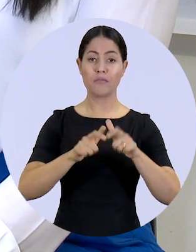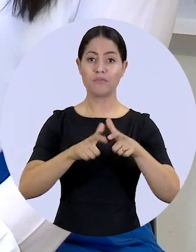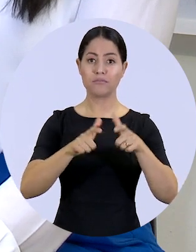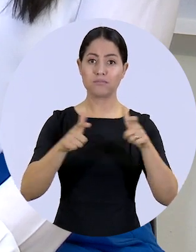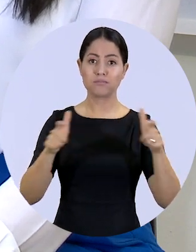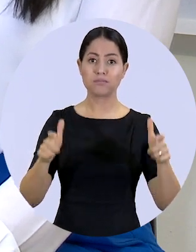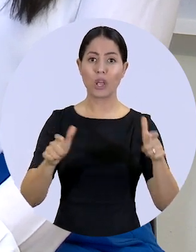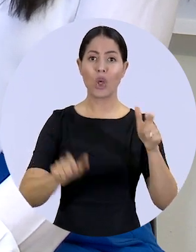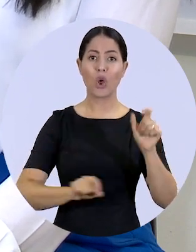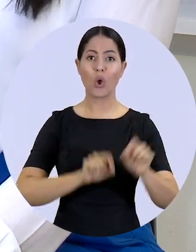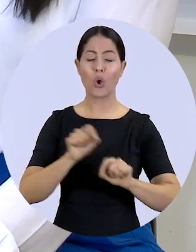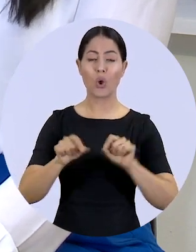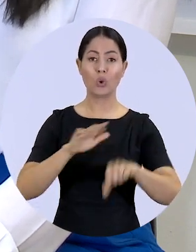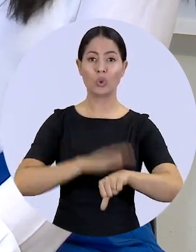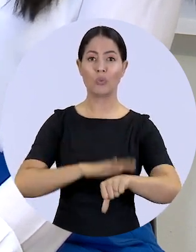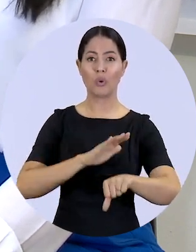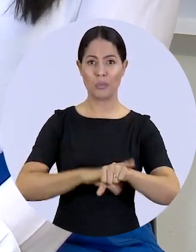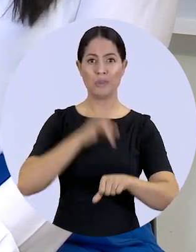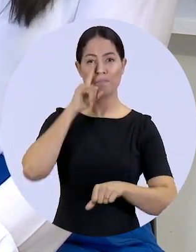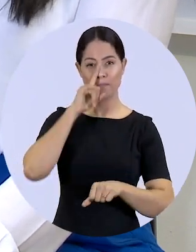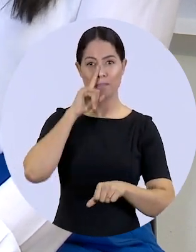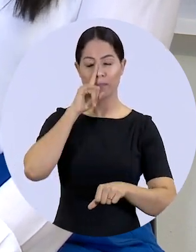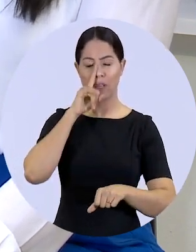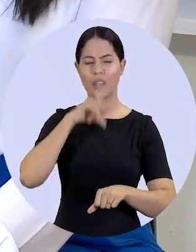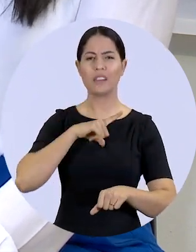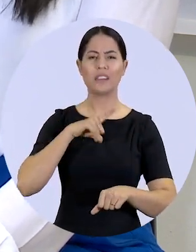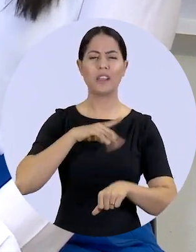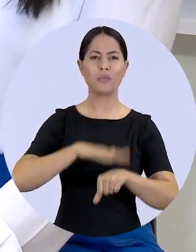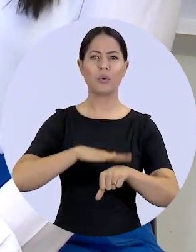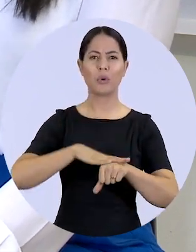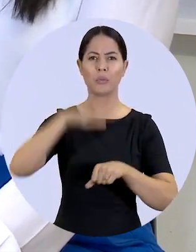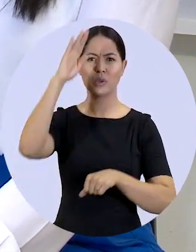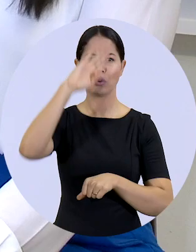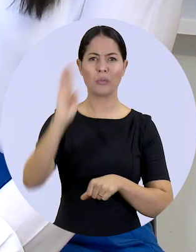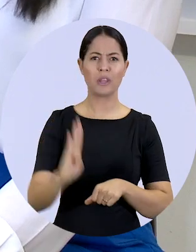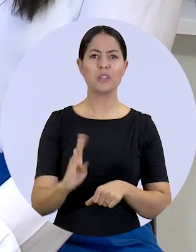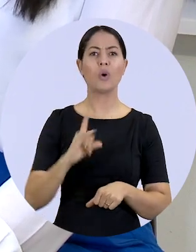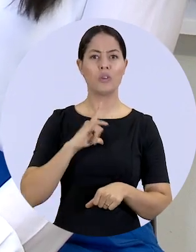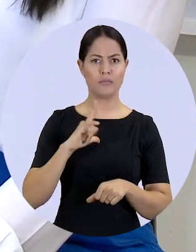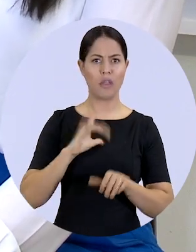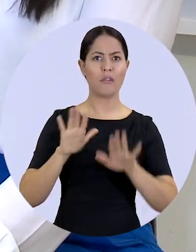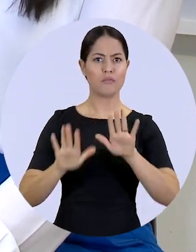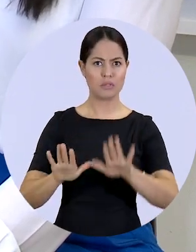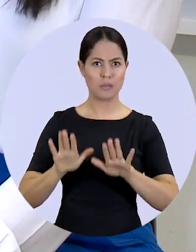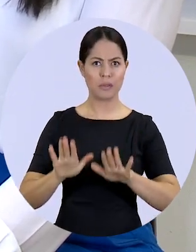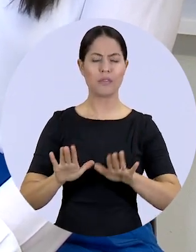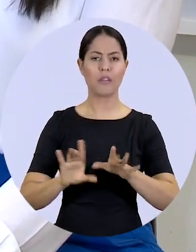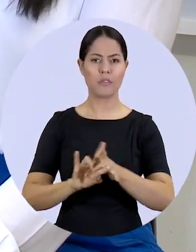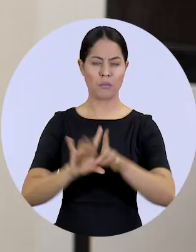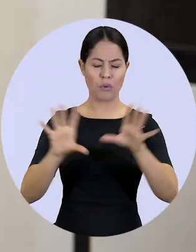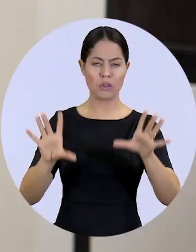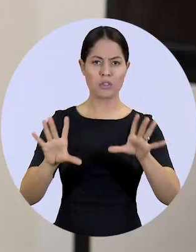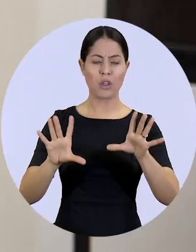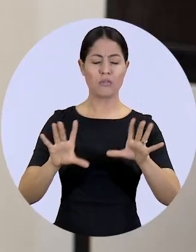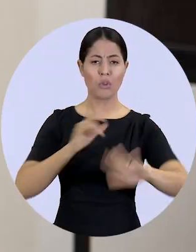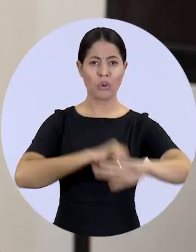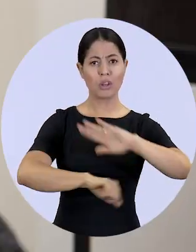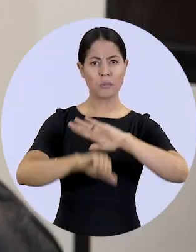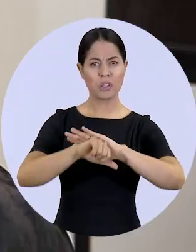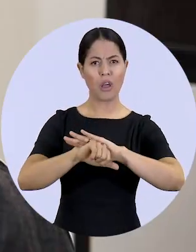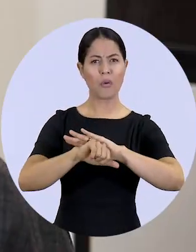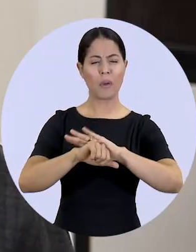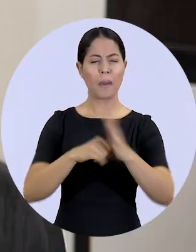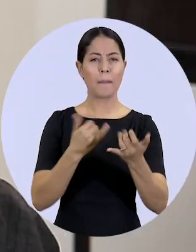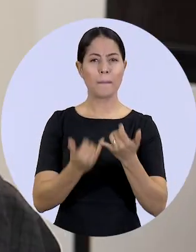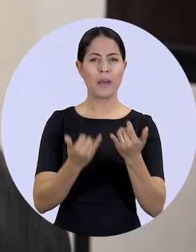criminal cresce na hora de crise. Nós tivemos um momento no Brasil agora que existia uma certa estabilidade maior, democrática, em que a advocacia